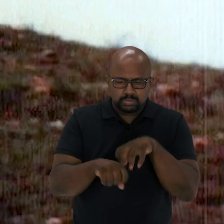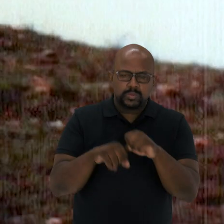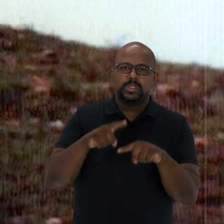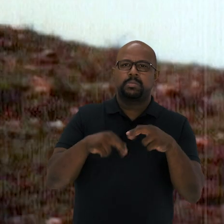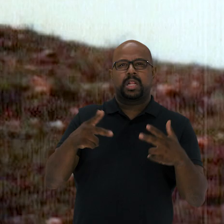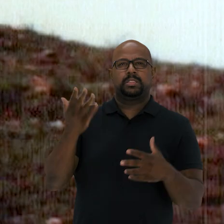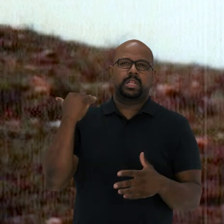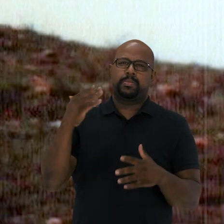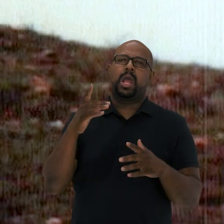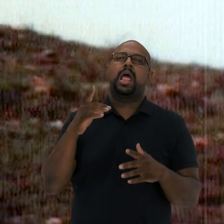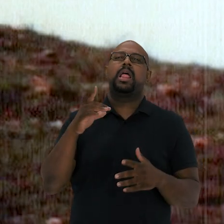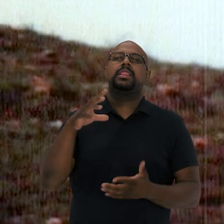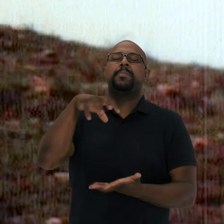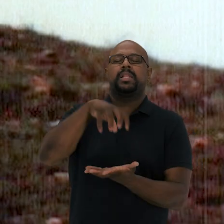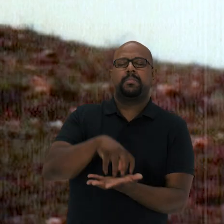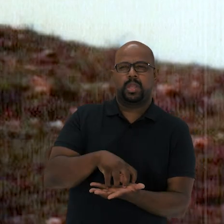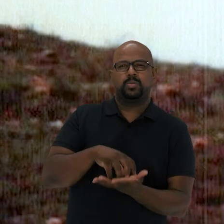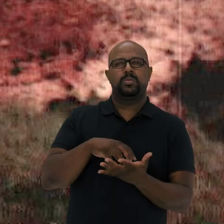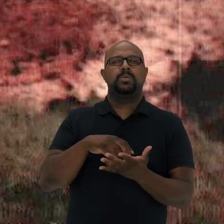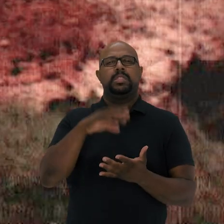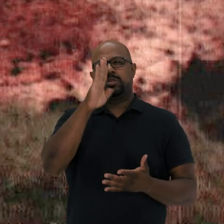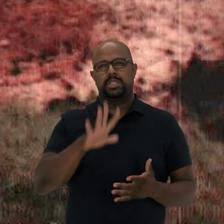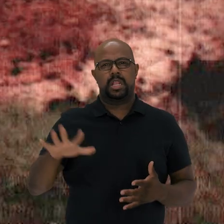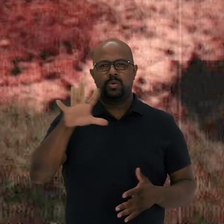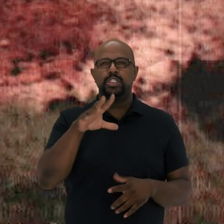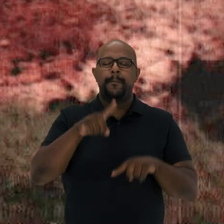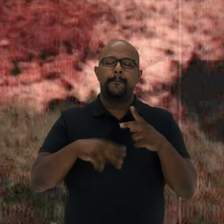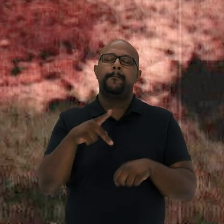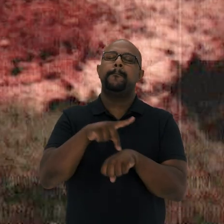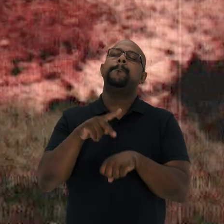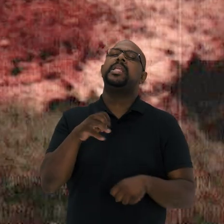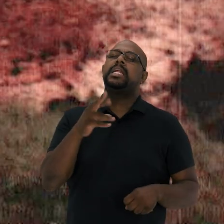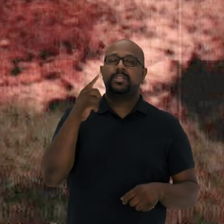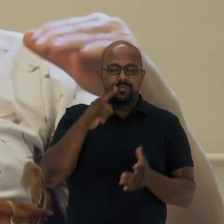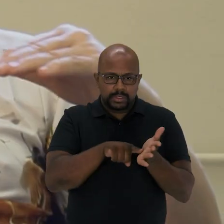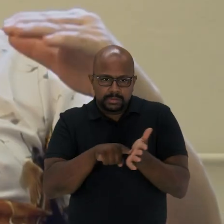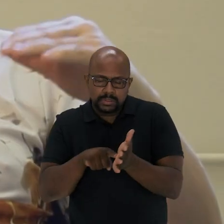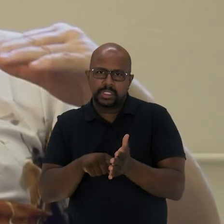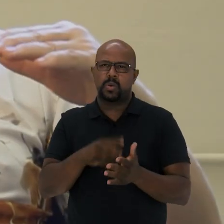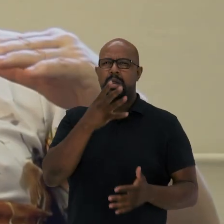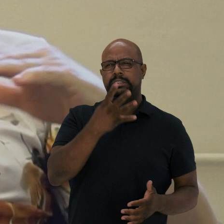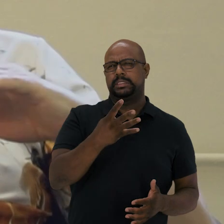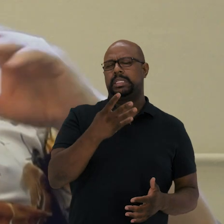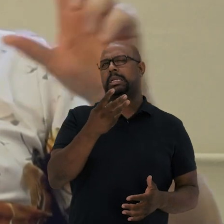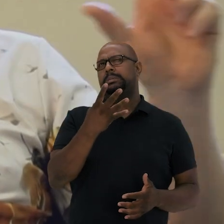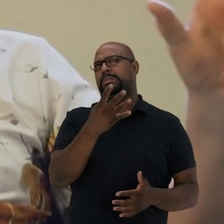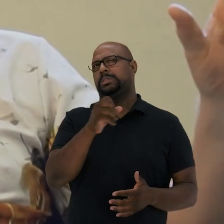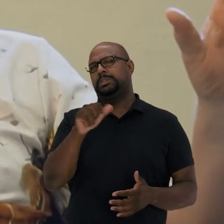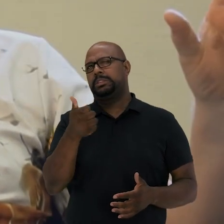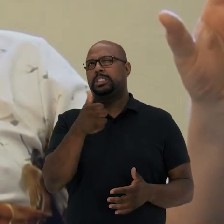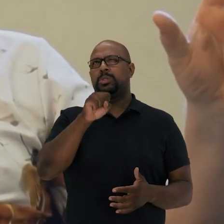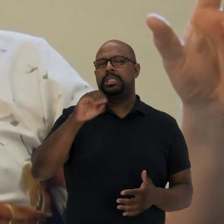parte da... Nessa época, o Departamento Nacional de Proteção Mineral fez um levantamento nacional entre as cotas 170 e 180,